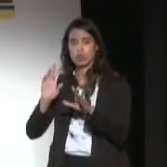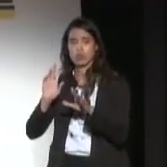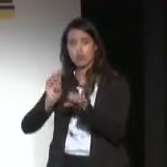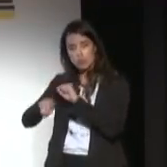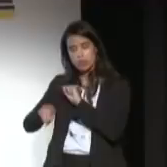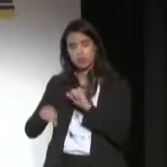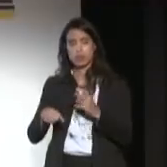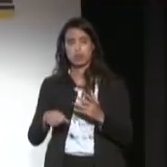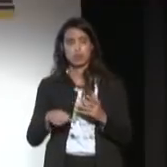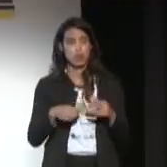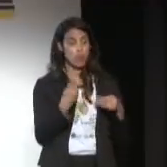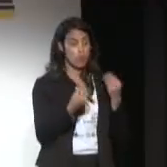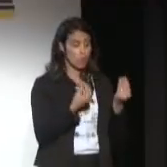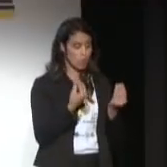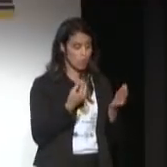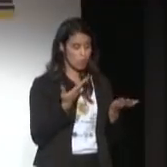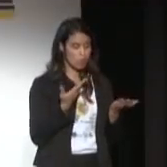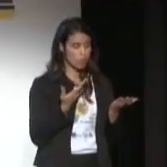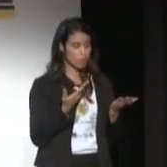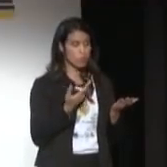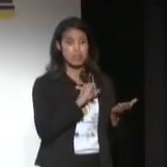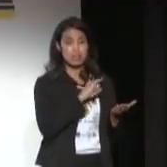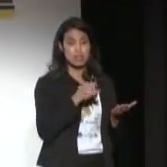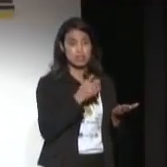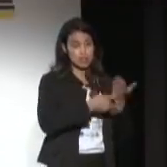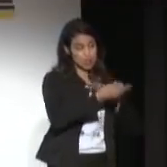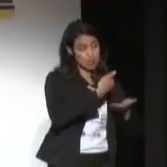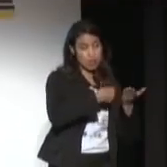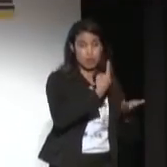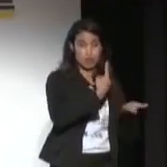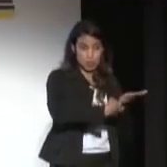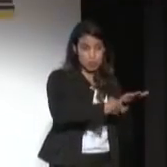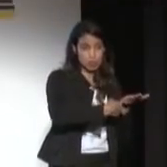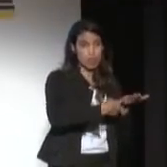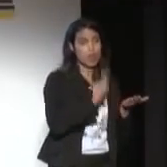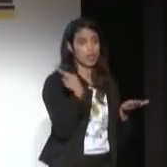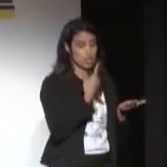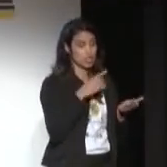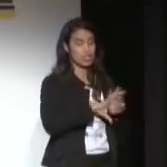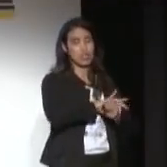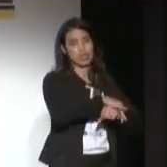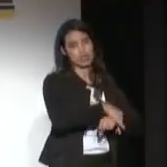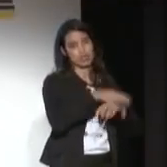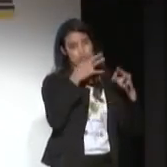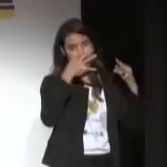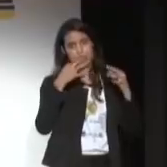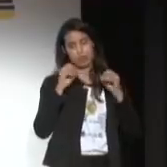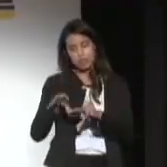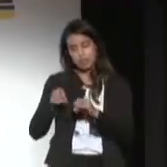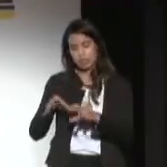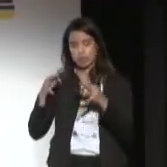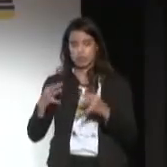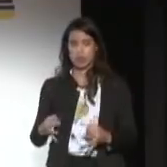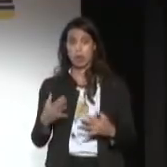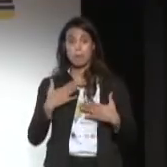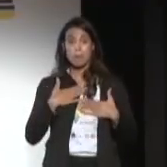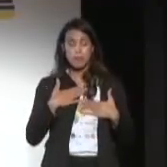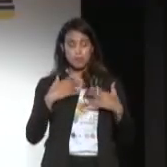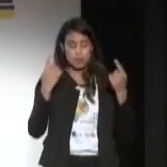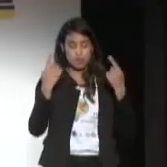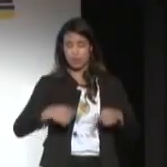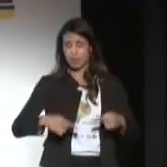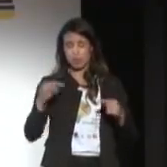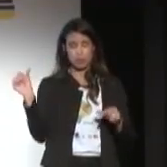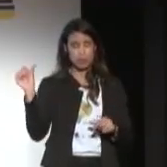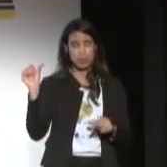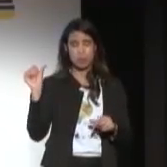garantir direitos e como vamos avaliar se estamos qualificando ou não o ensino. Tá? Então, para mim, o maior desafio, e para as escolas e